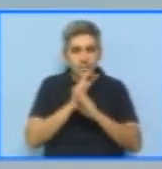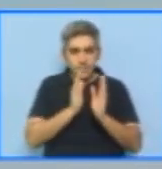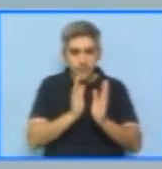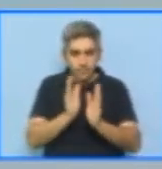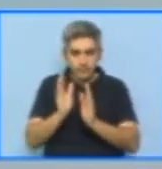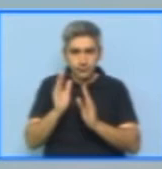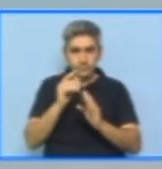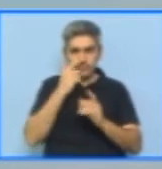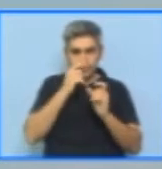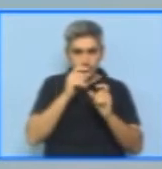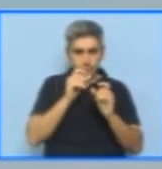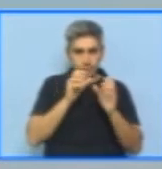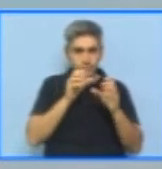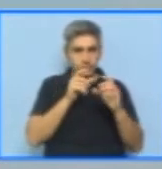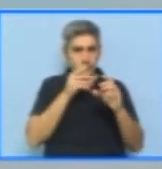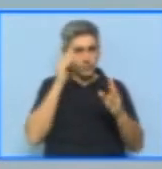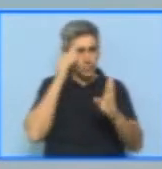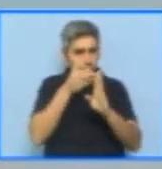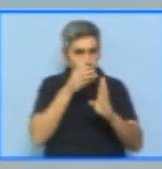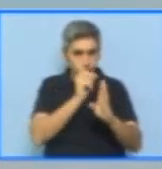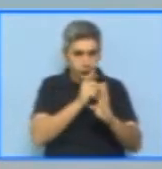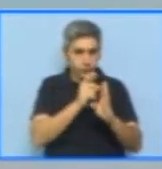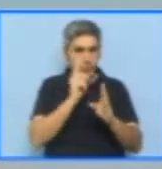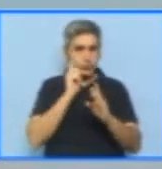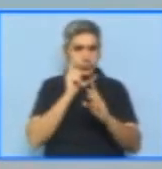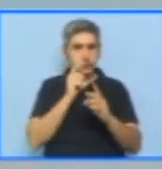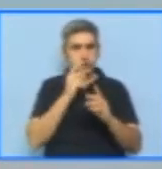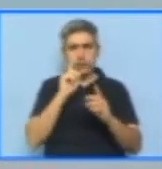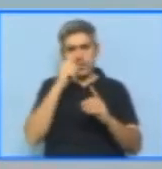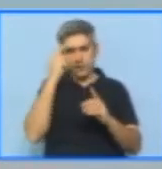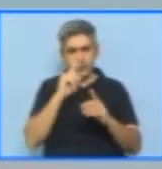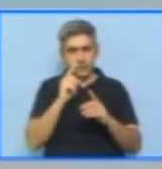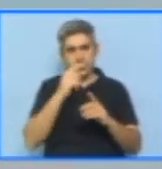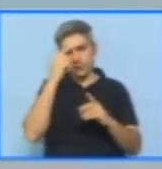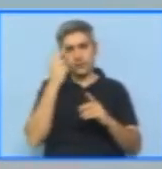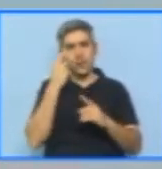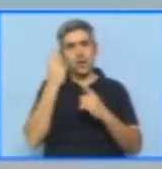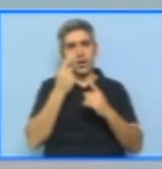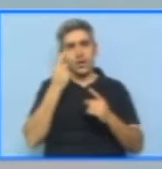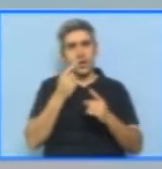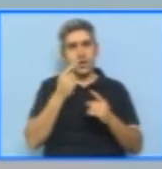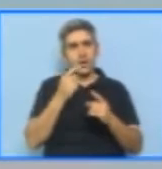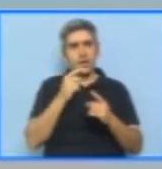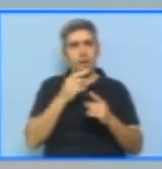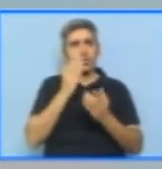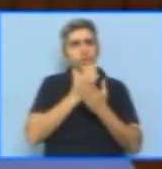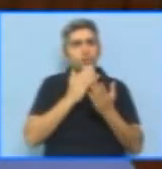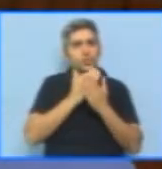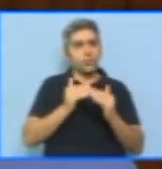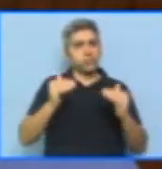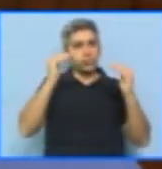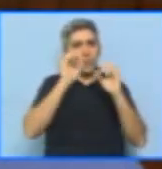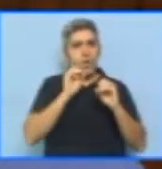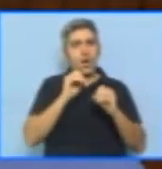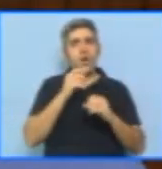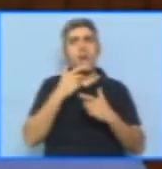alvos, segmentar os nossos discursos com o mesmo objetivo. E não é complicado. É muito difícil para alguém que não tenha estudos, uma linguagem